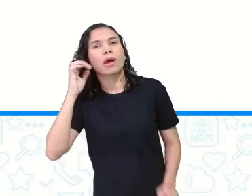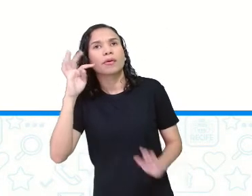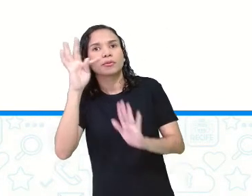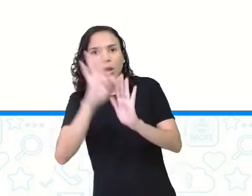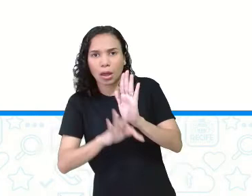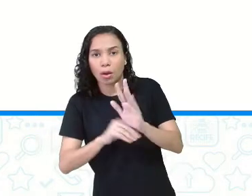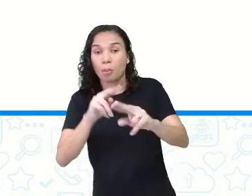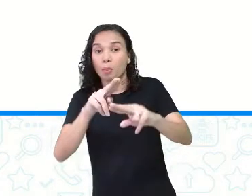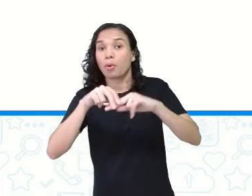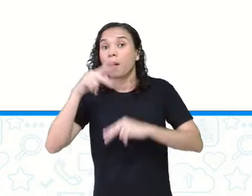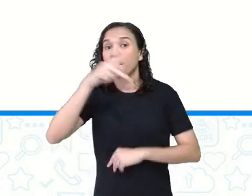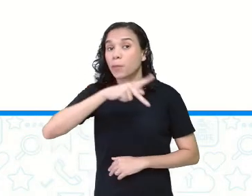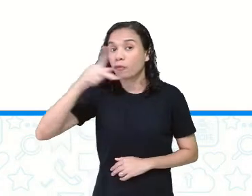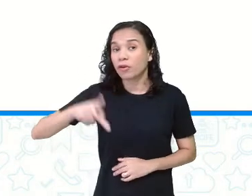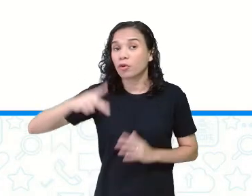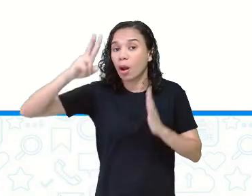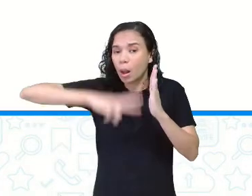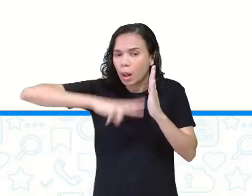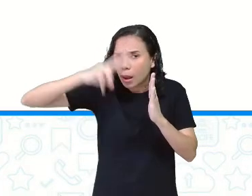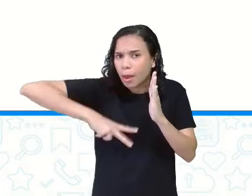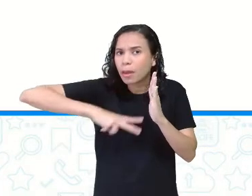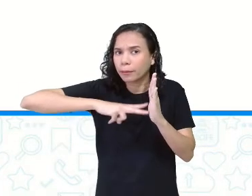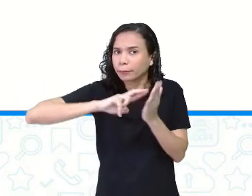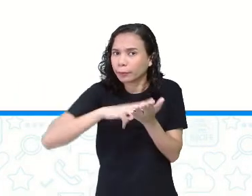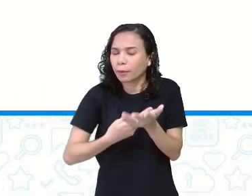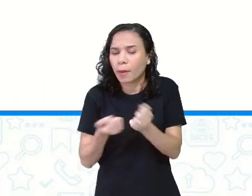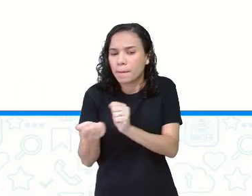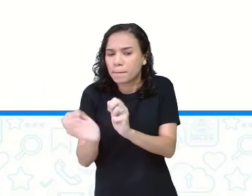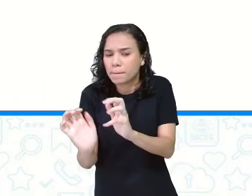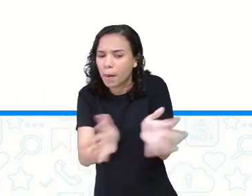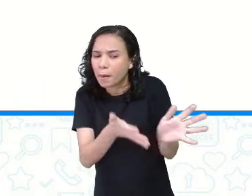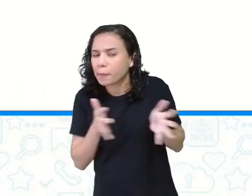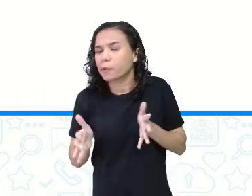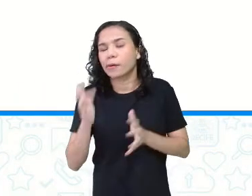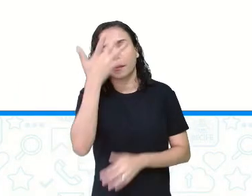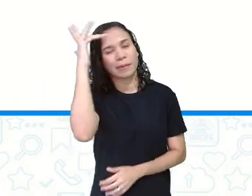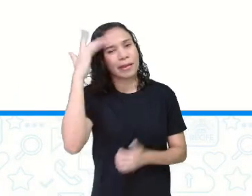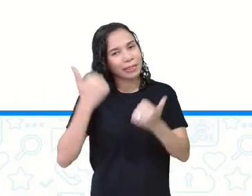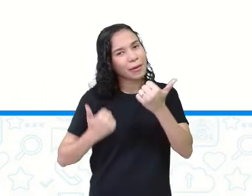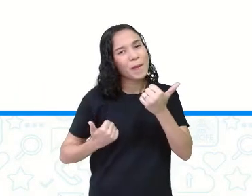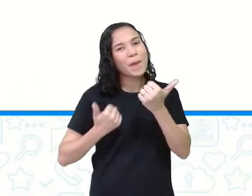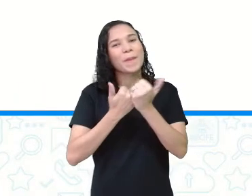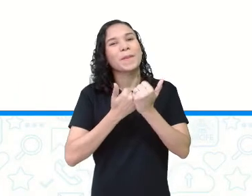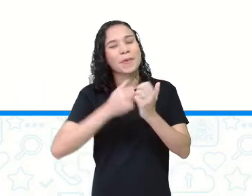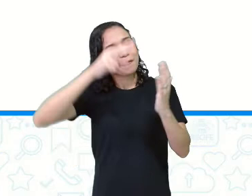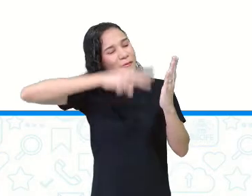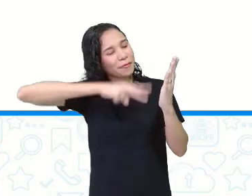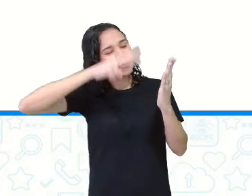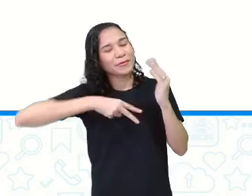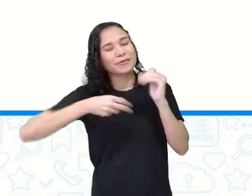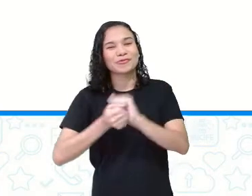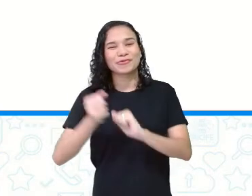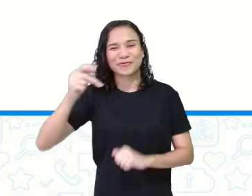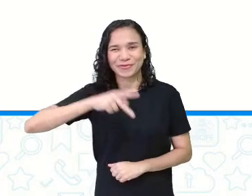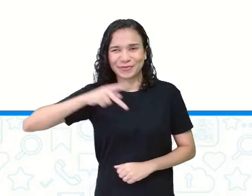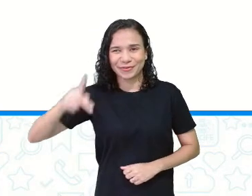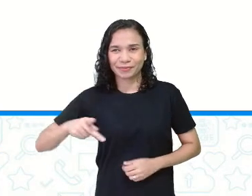a professora vai ler para você. Olha que legal. Você ainda vai ter esse apoio da leitura pela